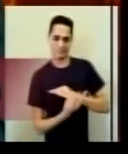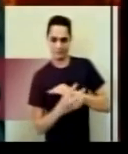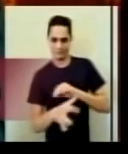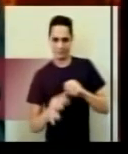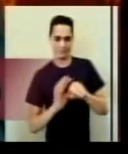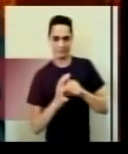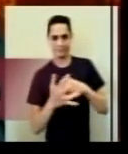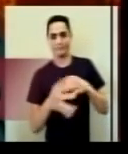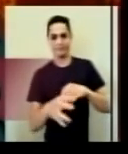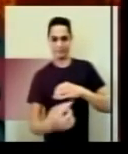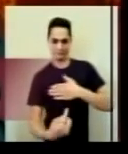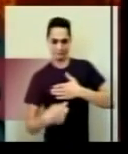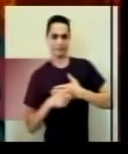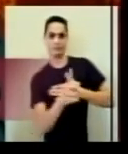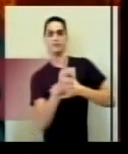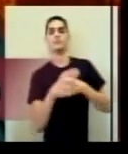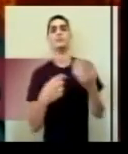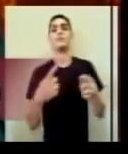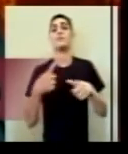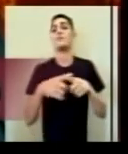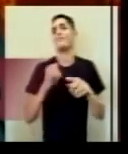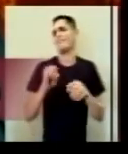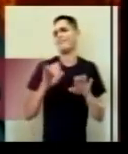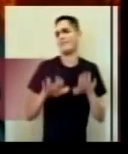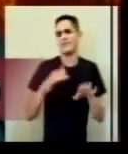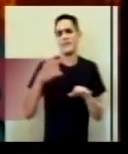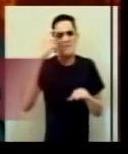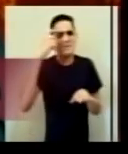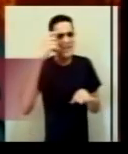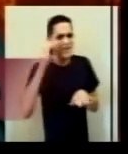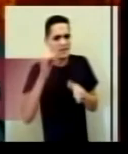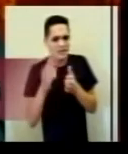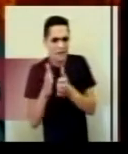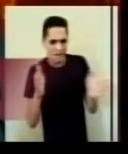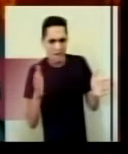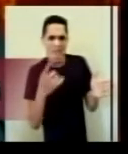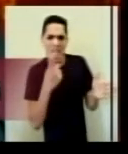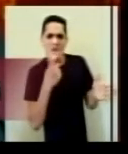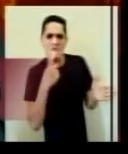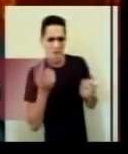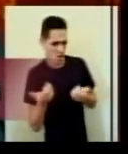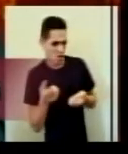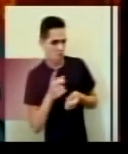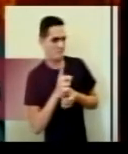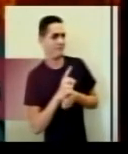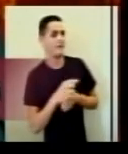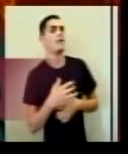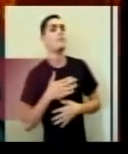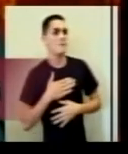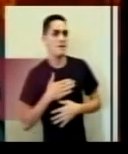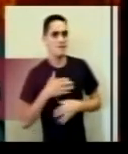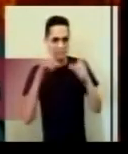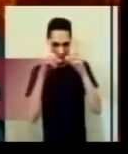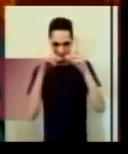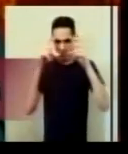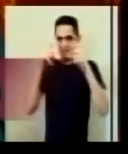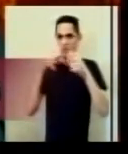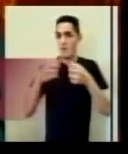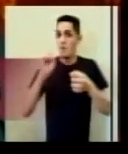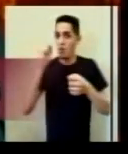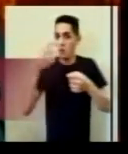porque existe a imunização das pessoas. Então, será que se nós tivéssemos ficado na fase vermelha era